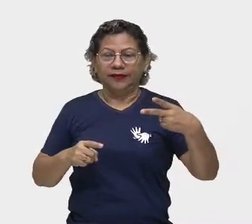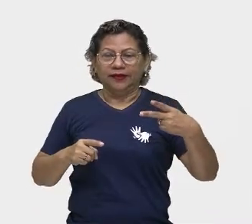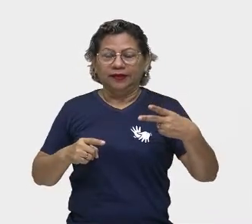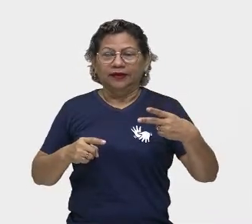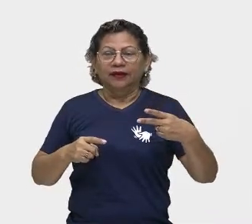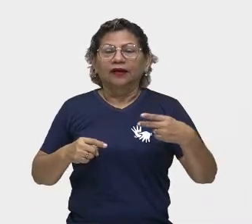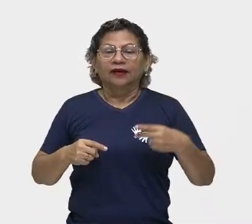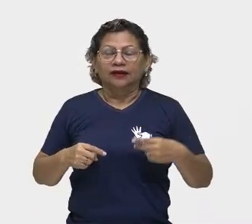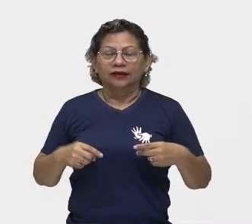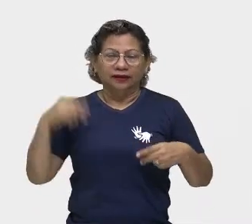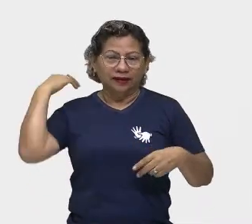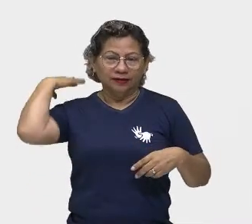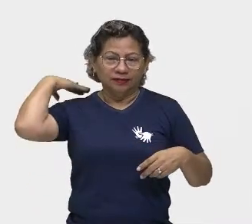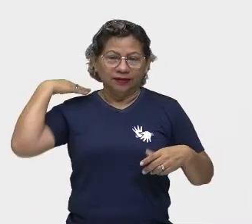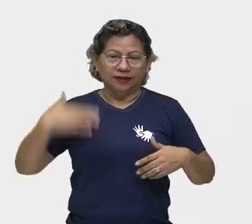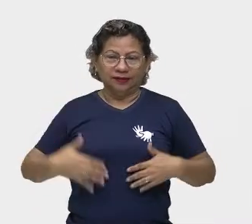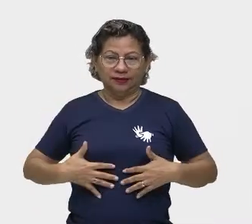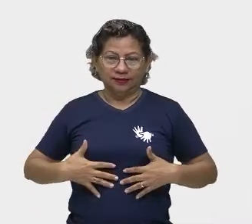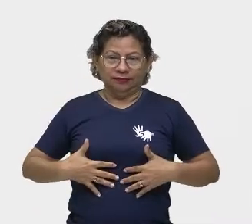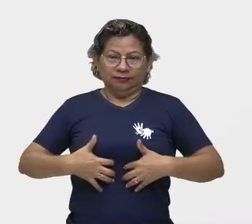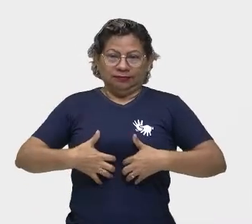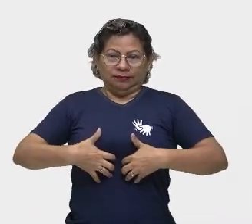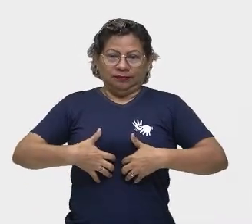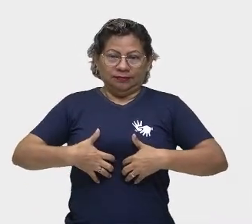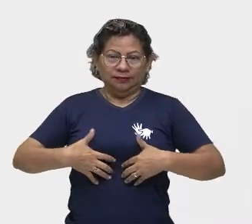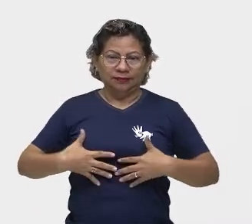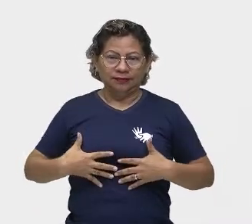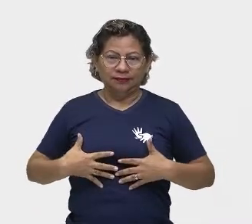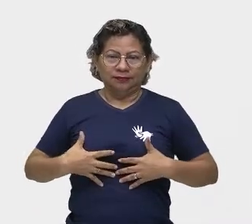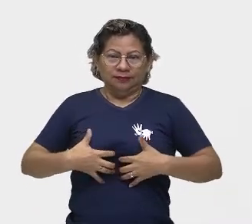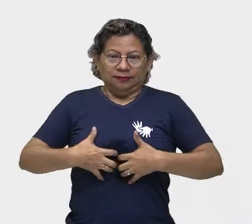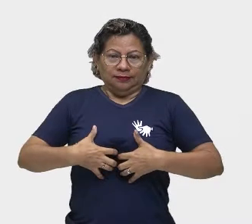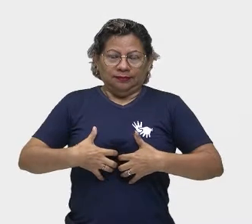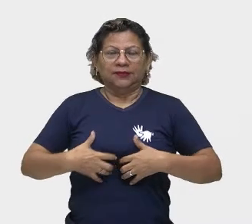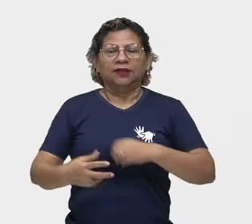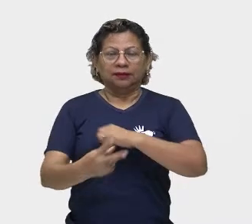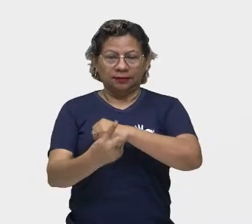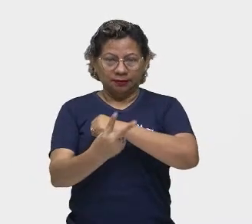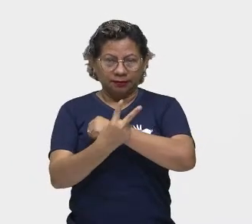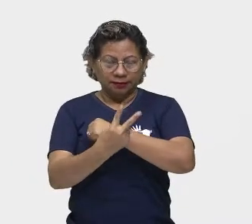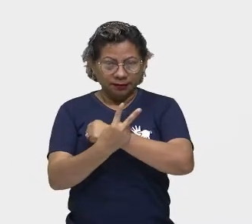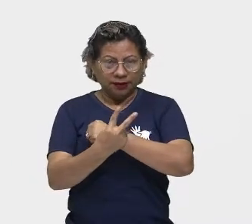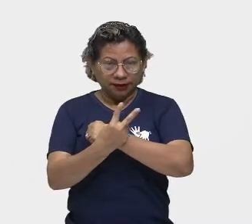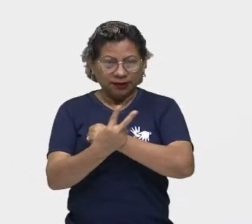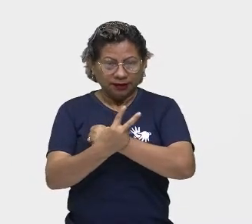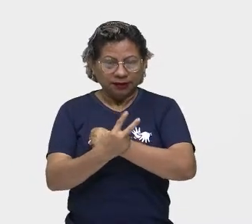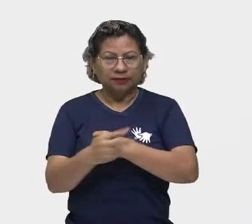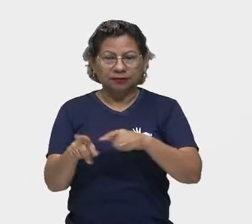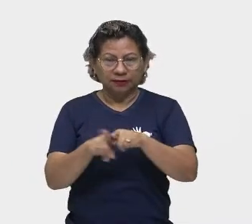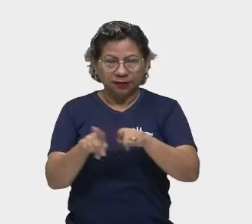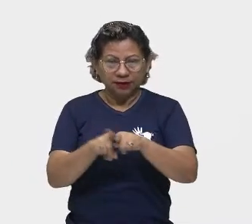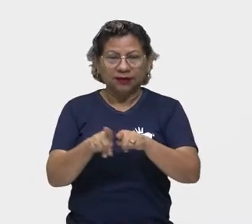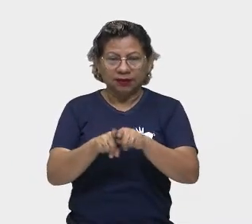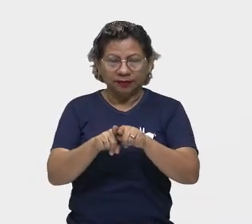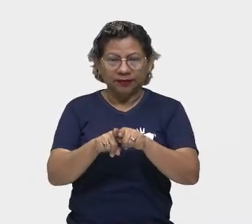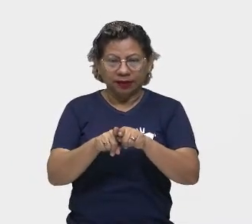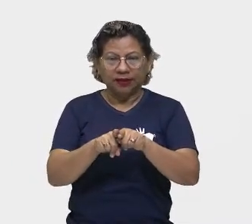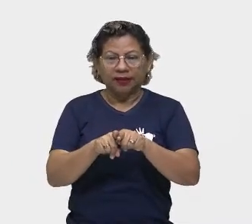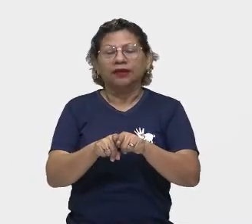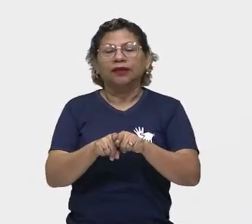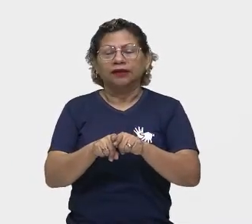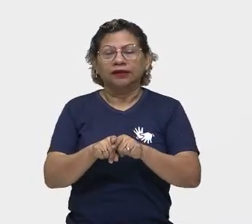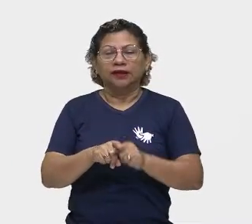né o pulmão ele é protegido pela caixa torácica né junto com o pulmão bem ao centro nós temos o